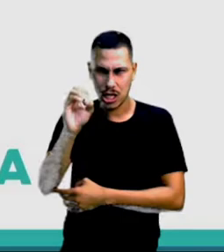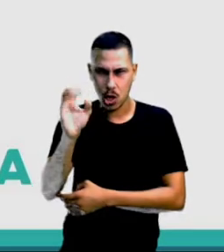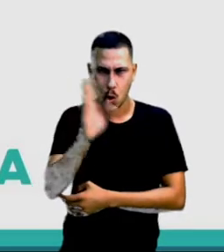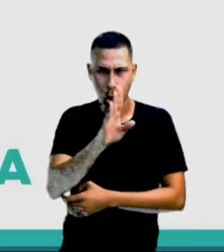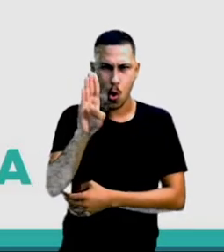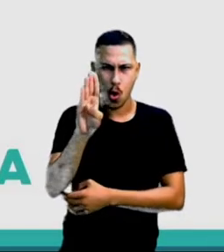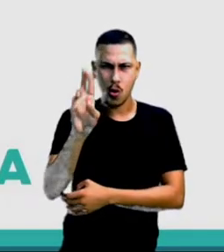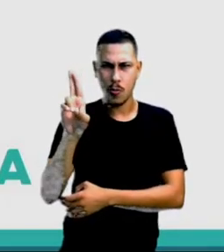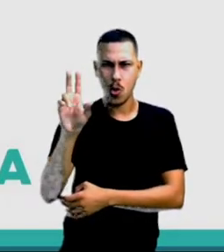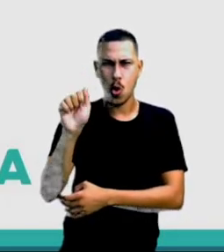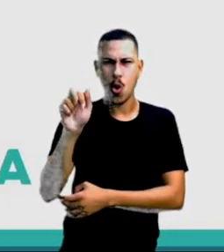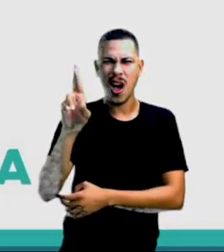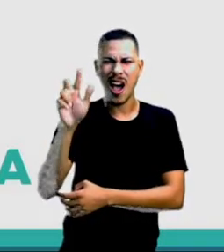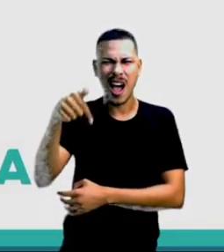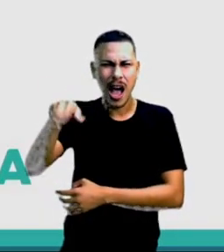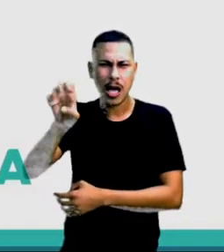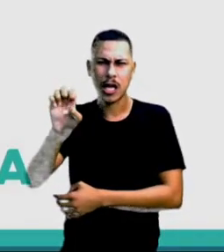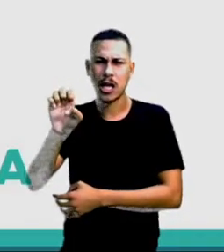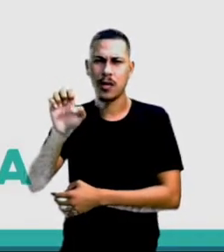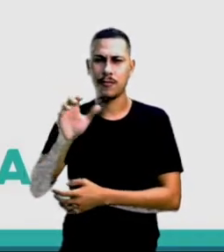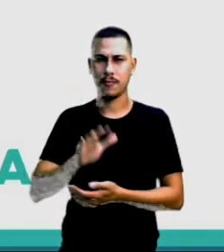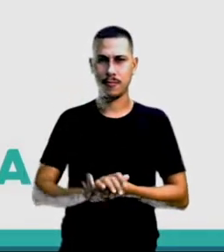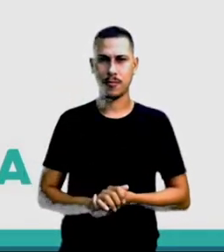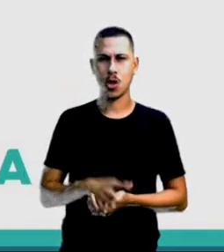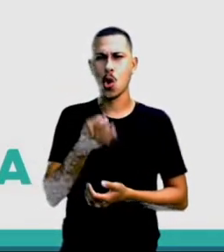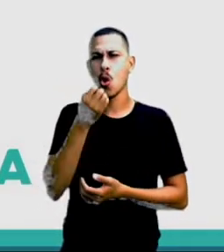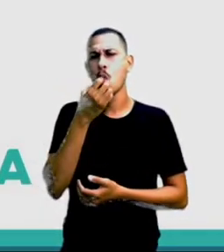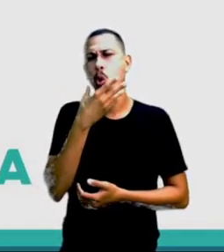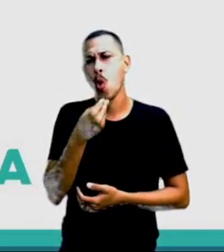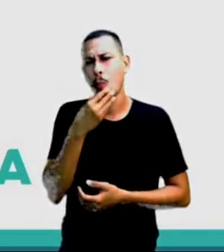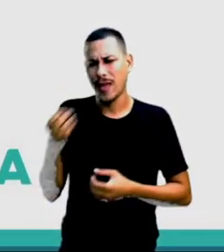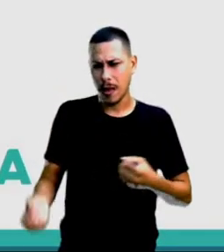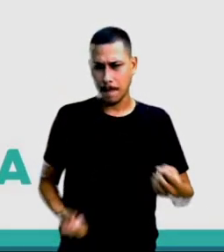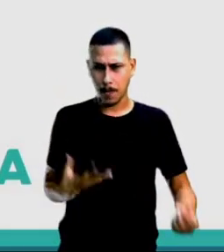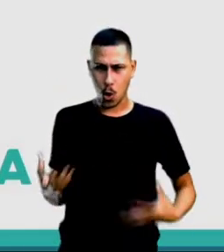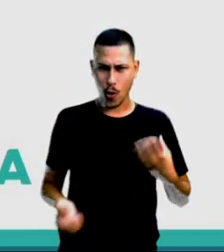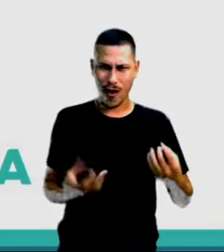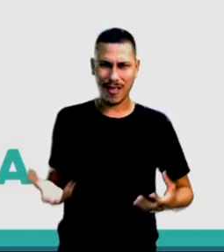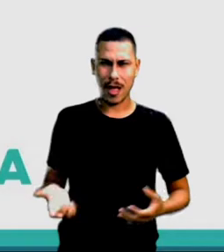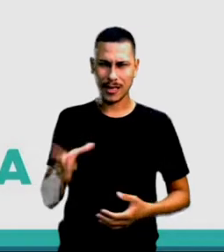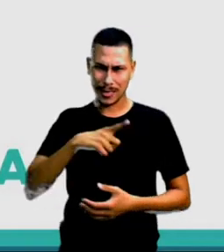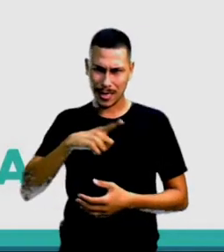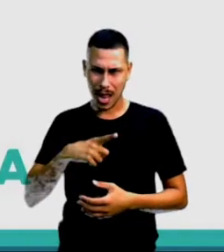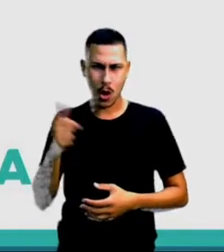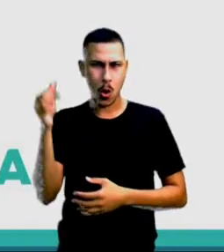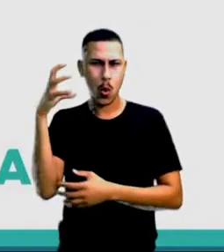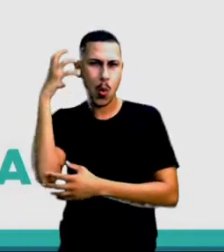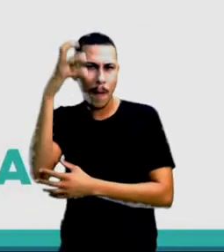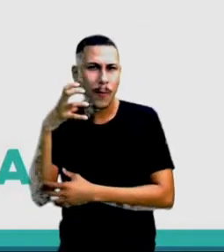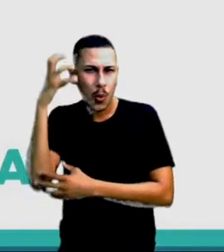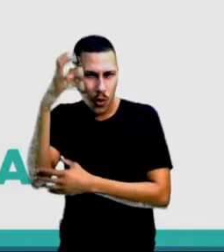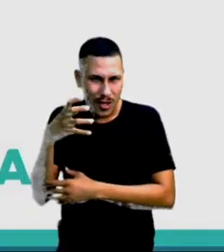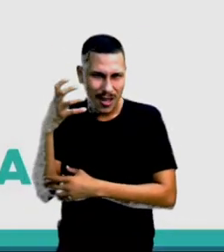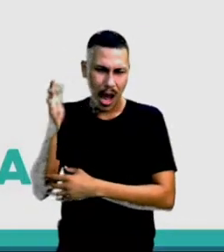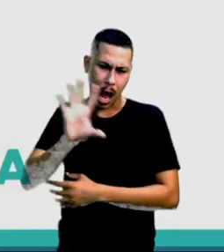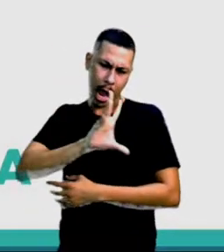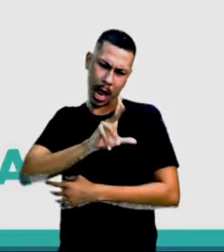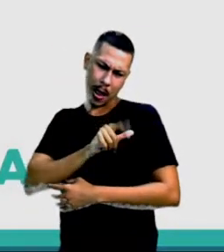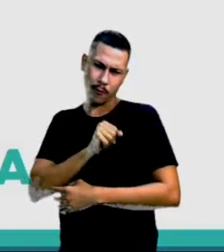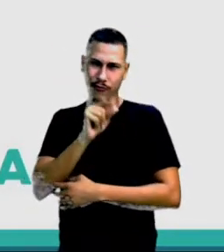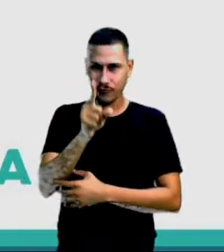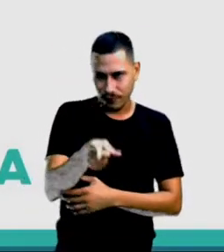Holanda Esse cara é um poeta incrível tem uma canção dele chamada eu te amo e essa canção